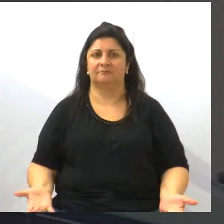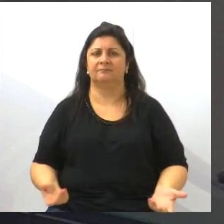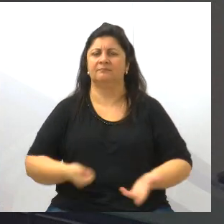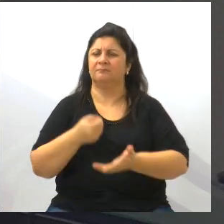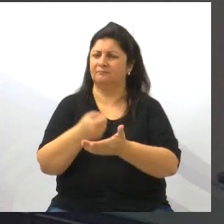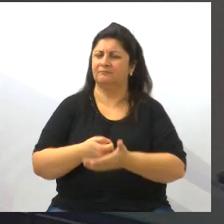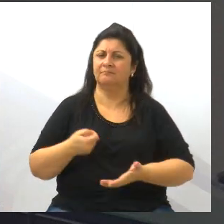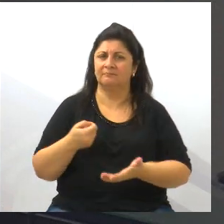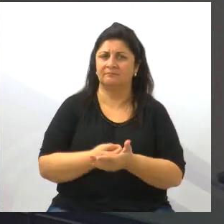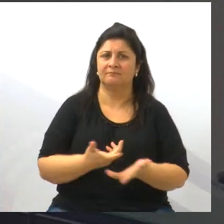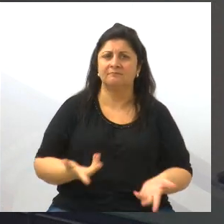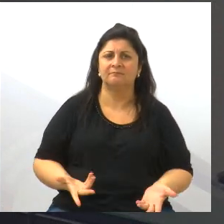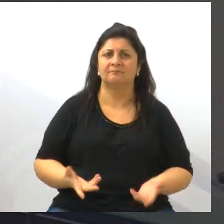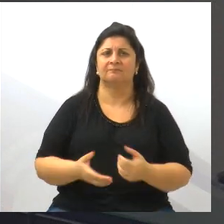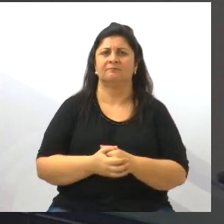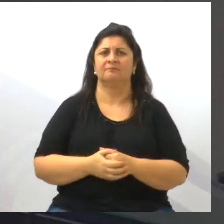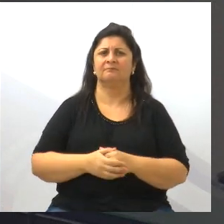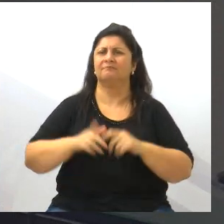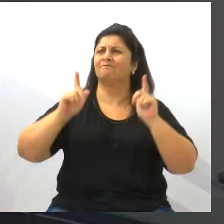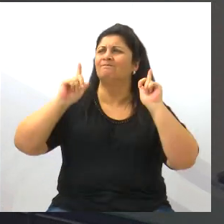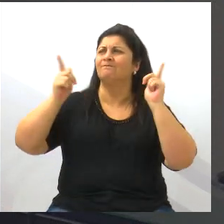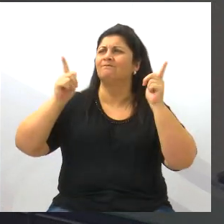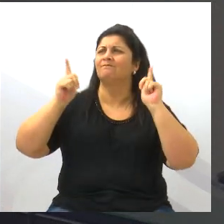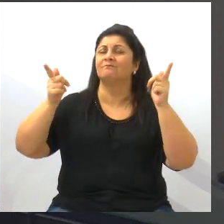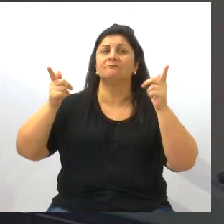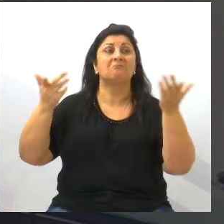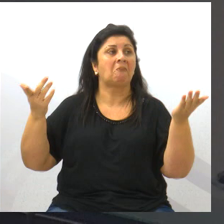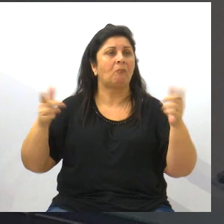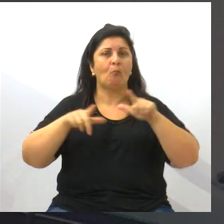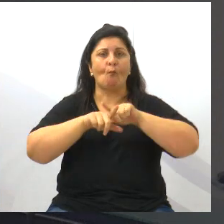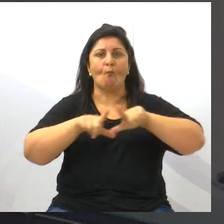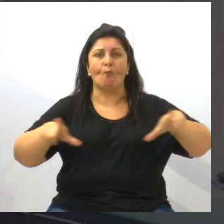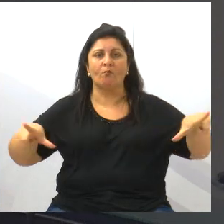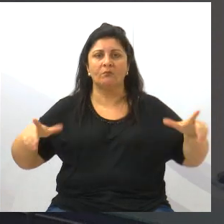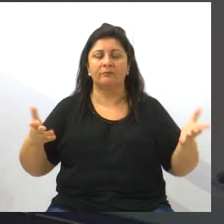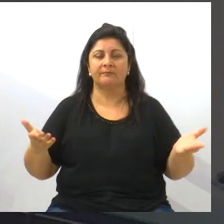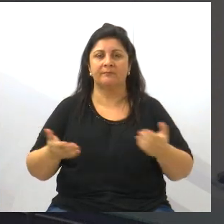para poder reivindicar alguma coisa, não aparece.